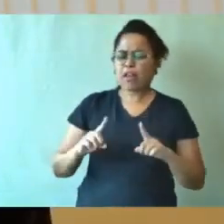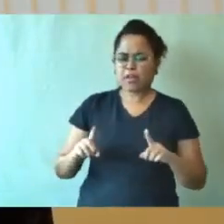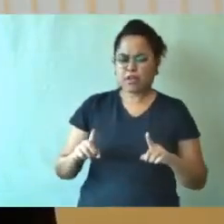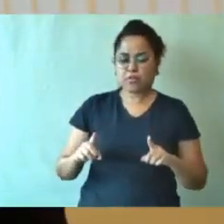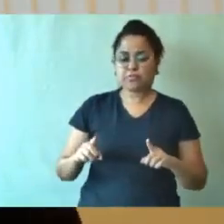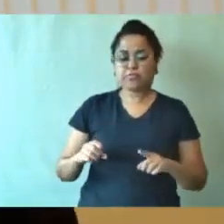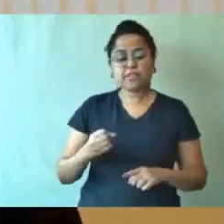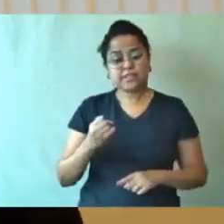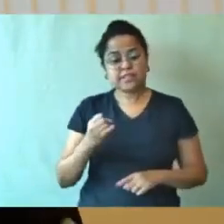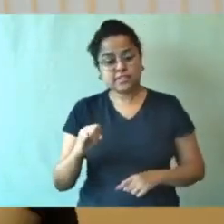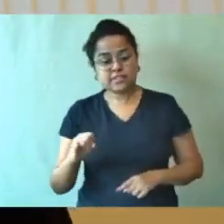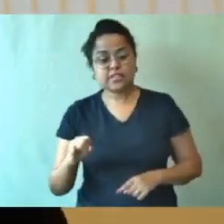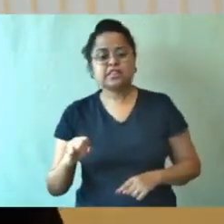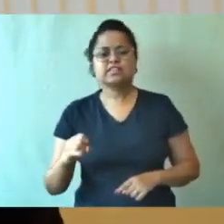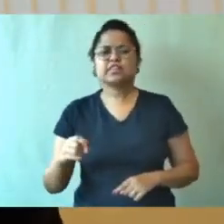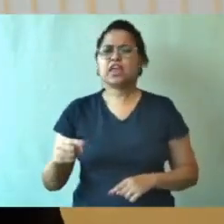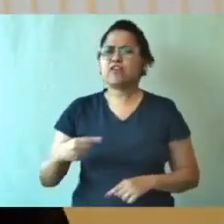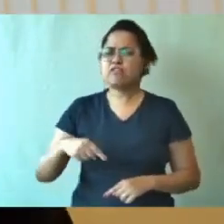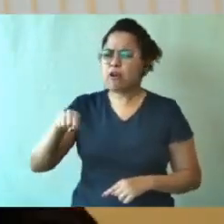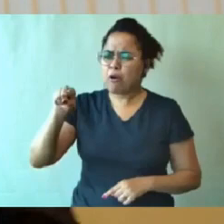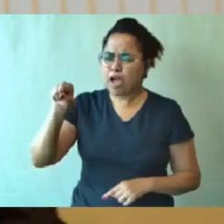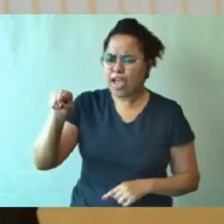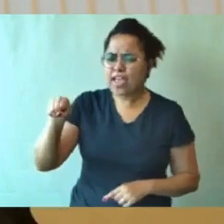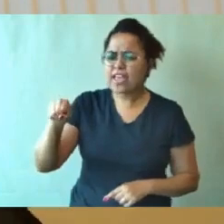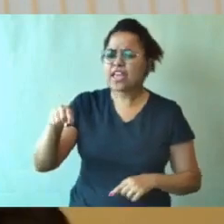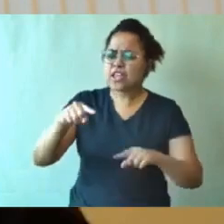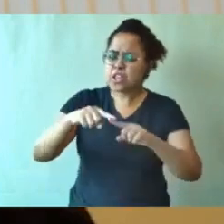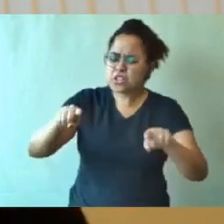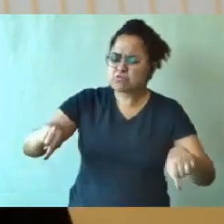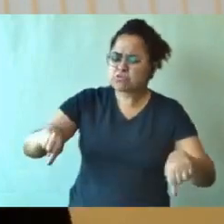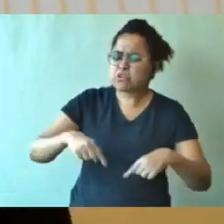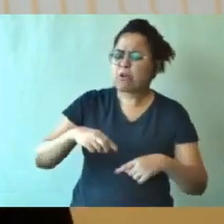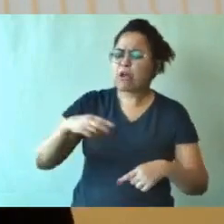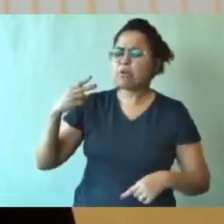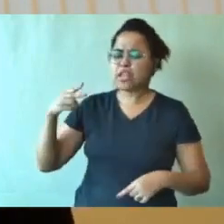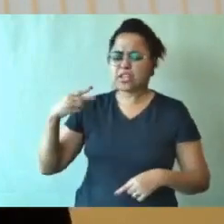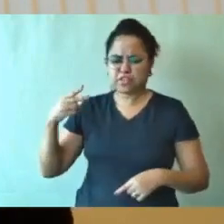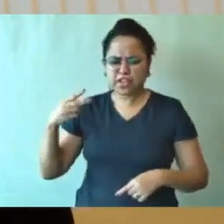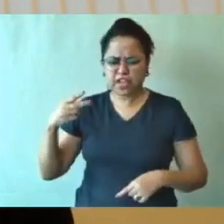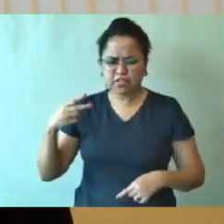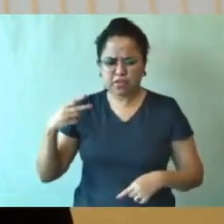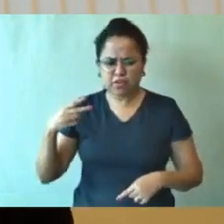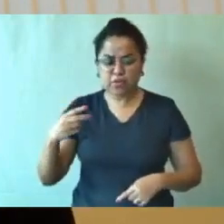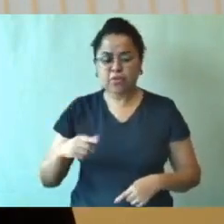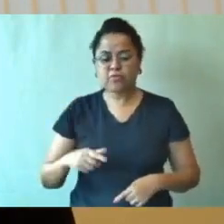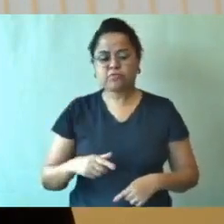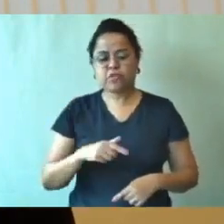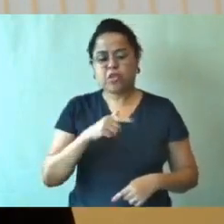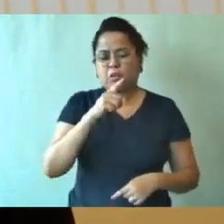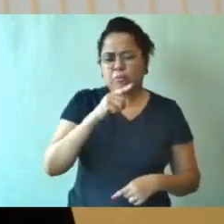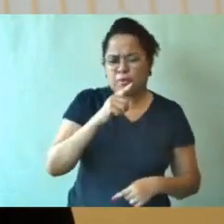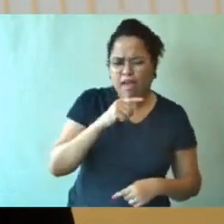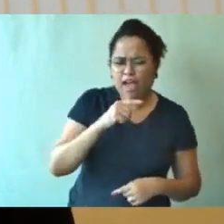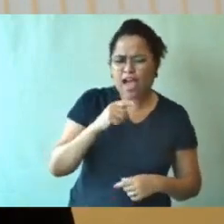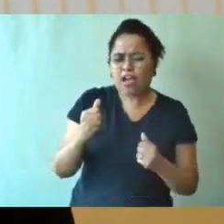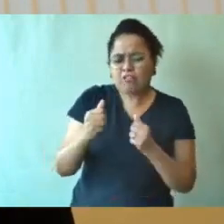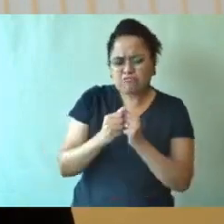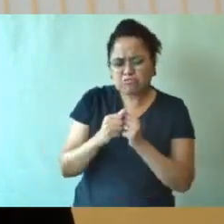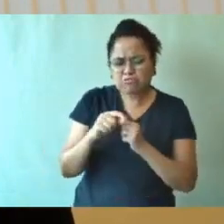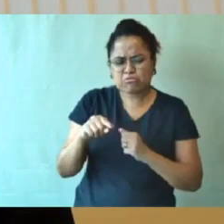eu converso, eu vou ir no seu gabinete, tomar água Rubens, com você. O nosso maior ponto aqui, e eu falo com o